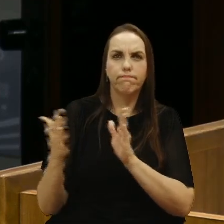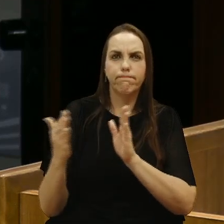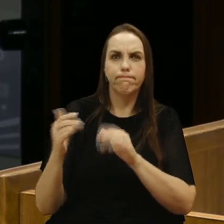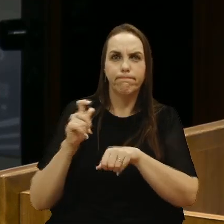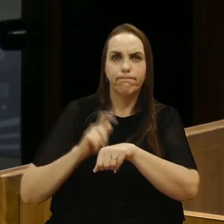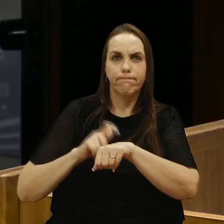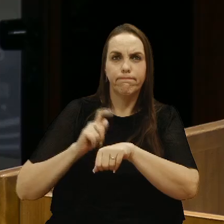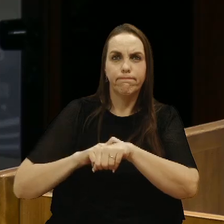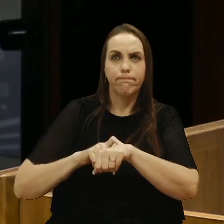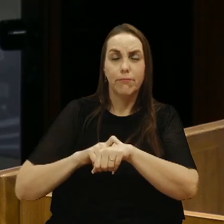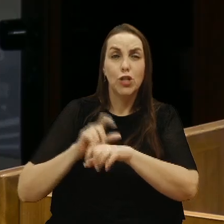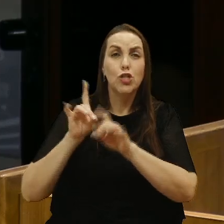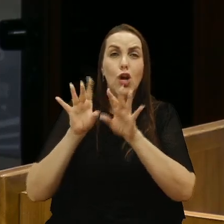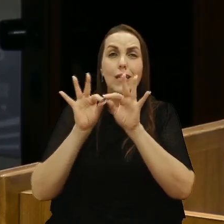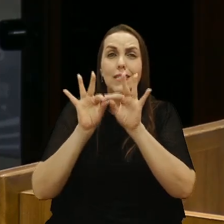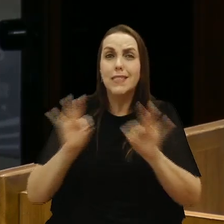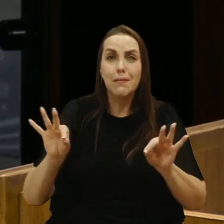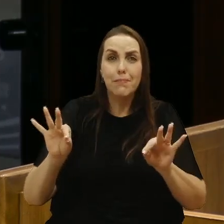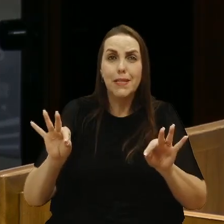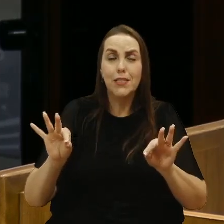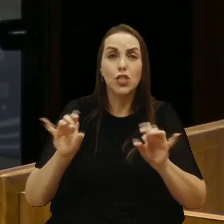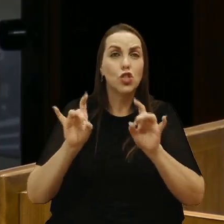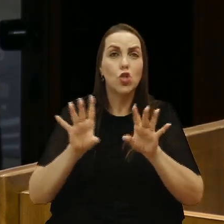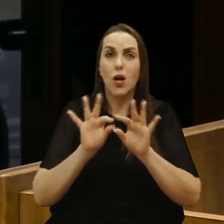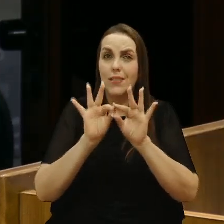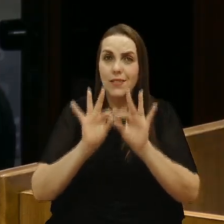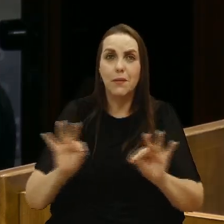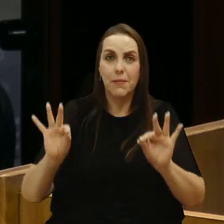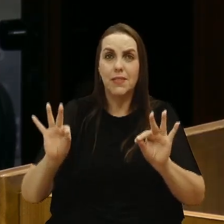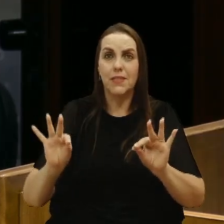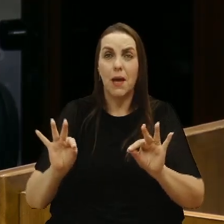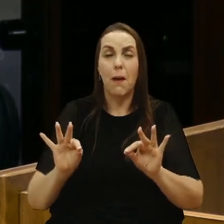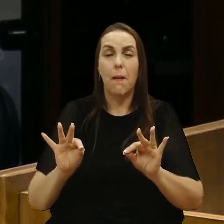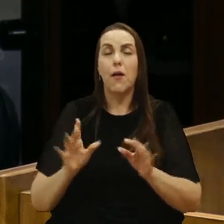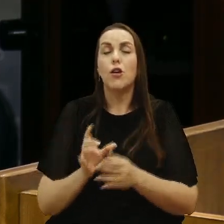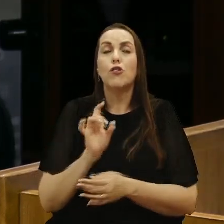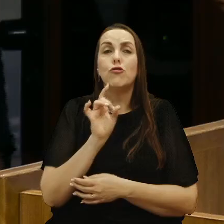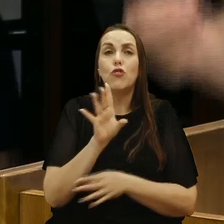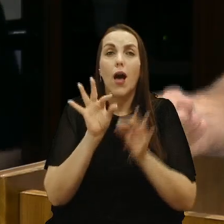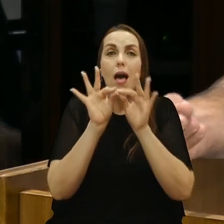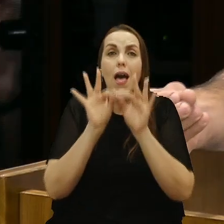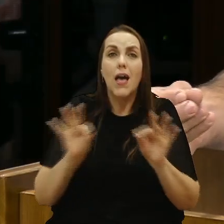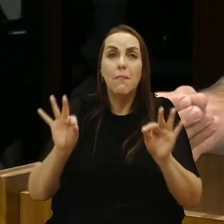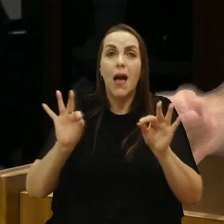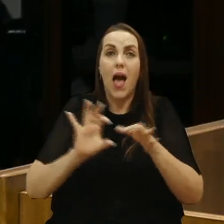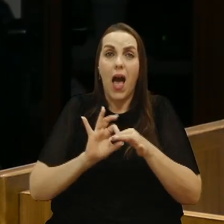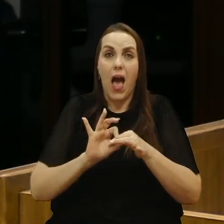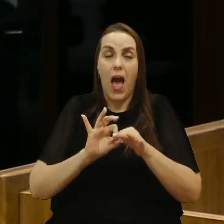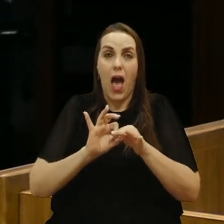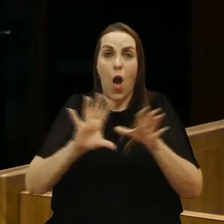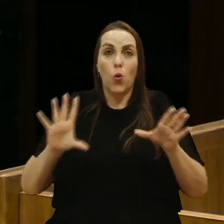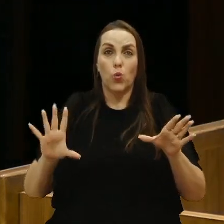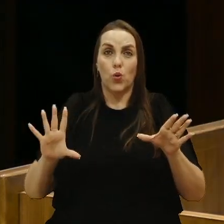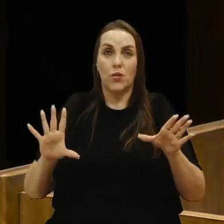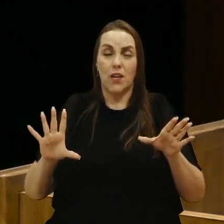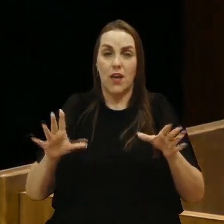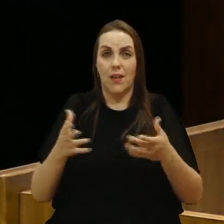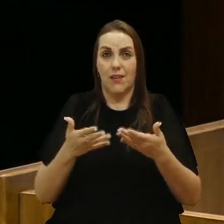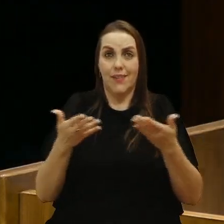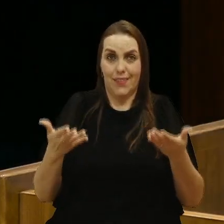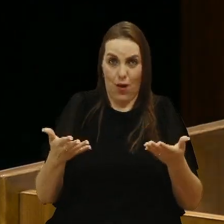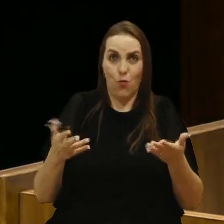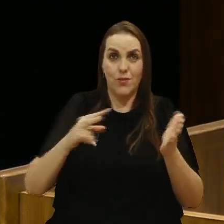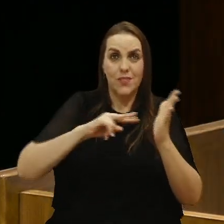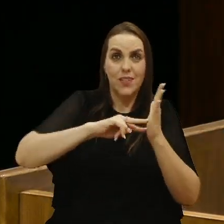Apenas. Simplesmente. Então diz o seguinte, meramente autorizativo, ou seja,